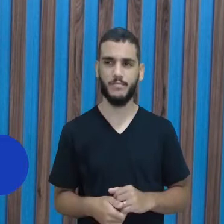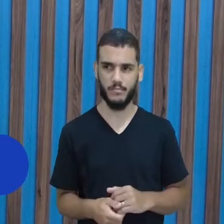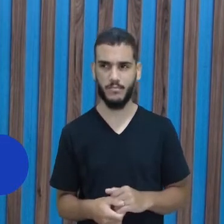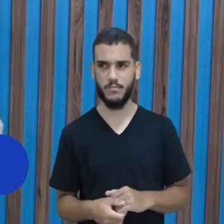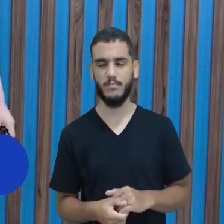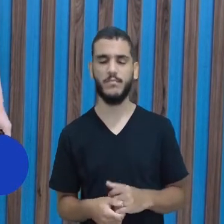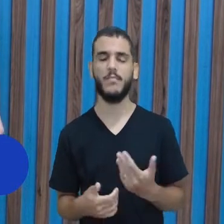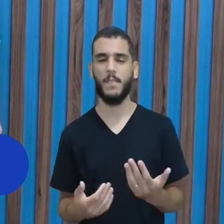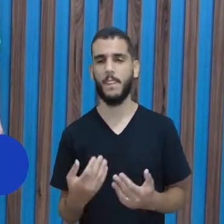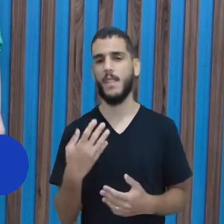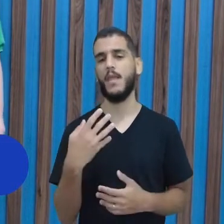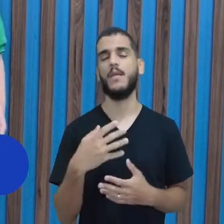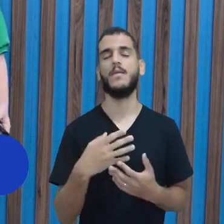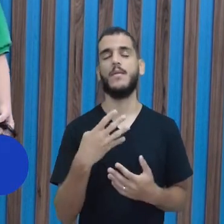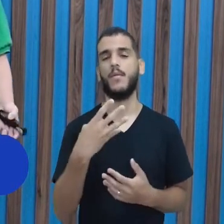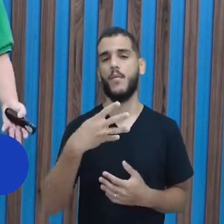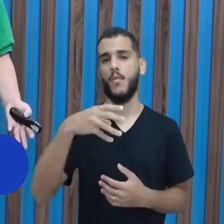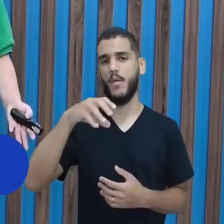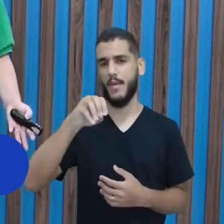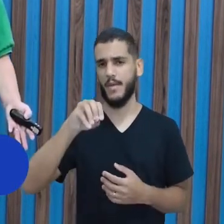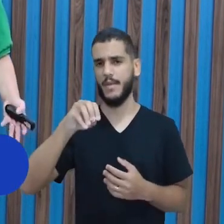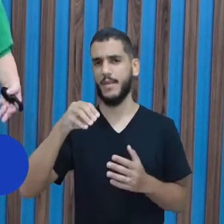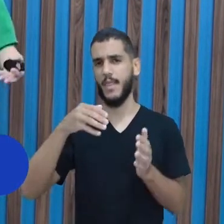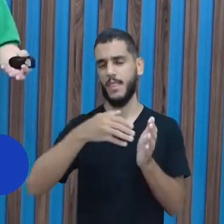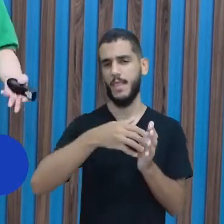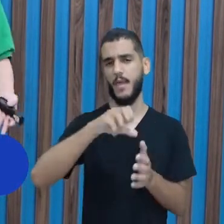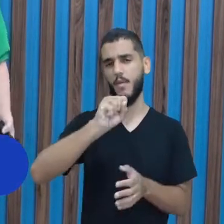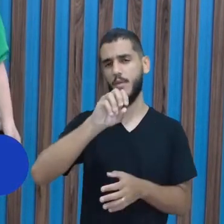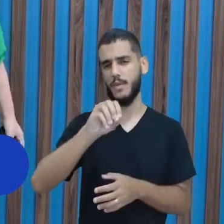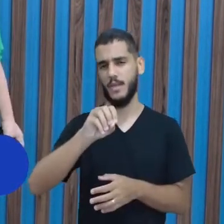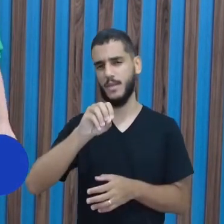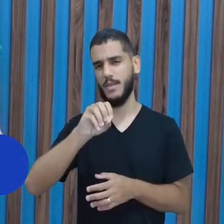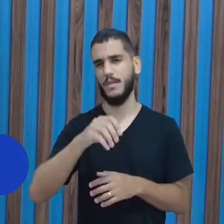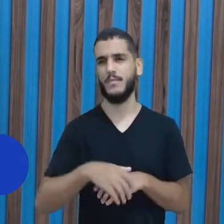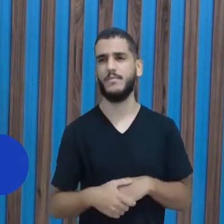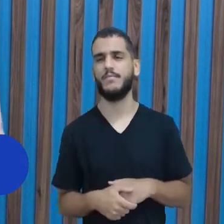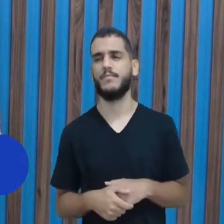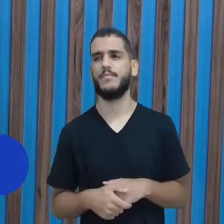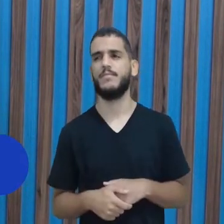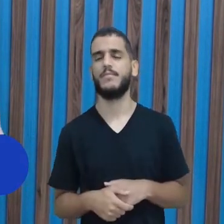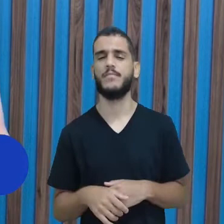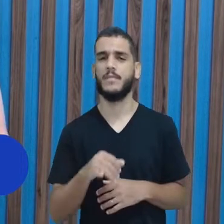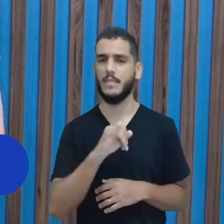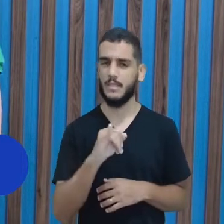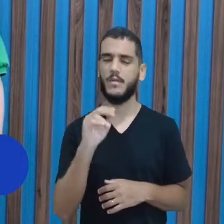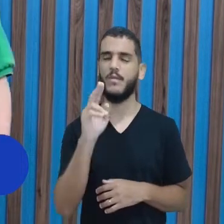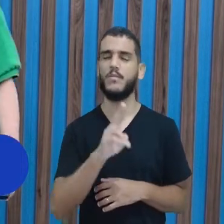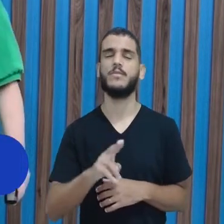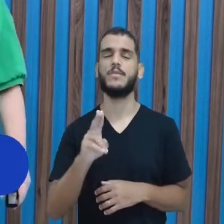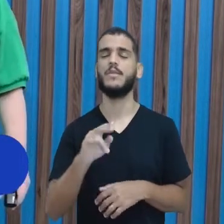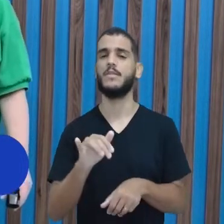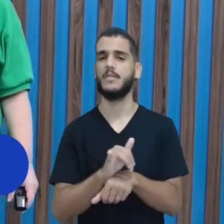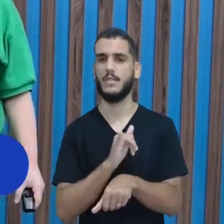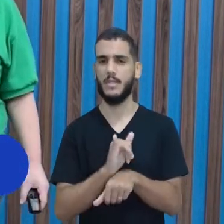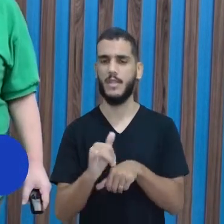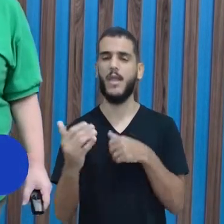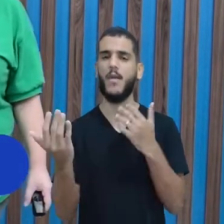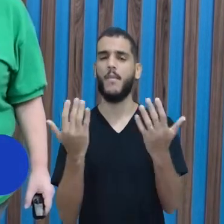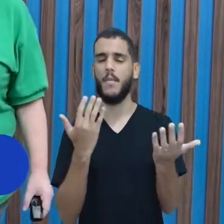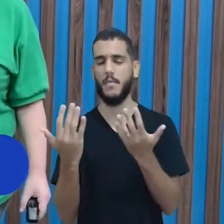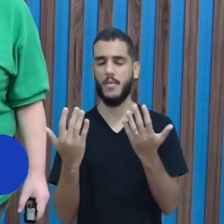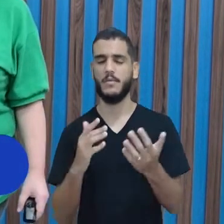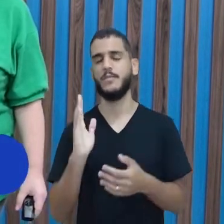para 80, como é que eu faço para chegar lá? Se eu estou falando de proporção, a gente já viu a aula